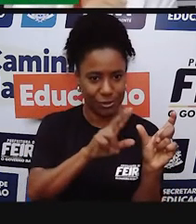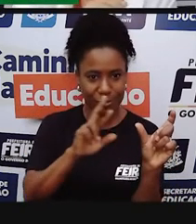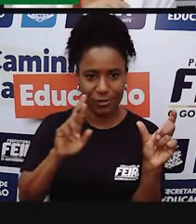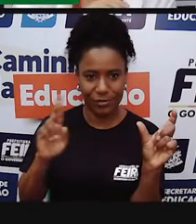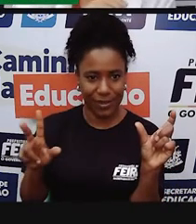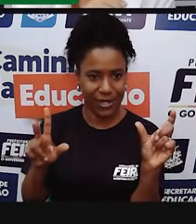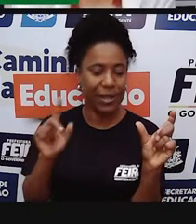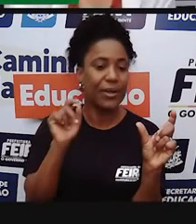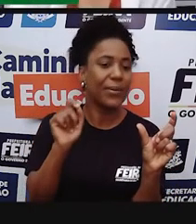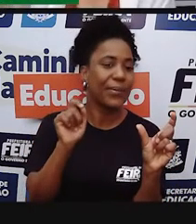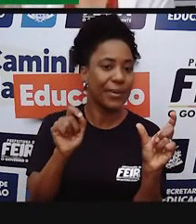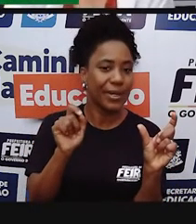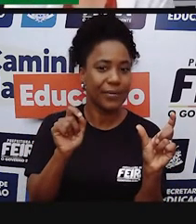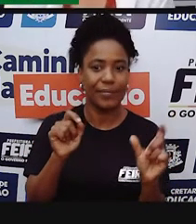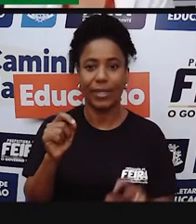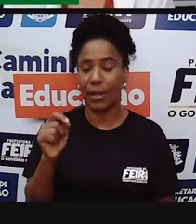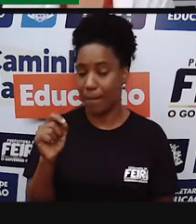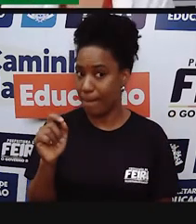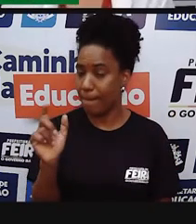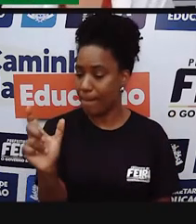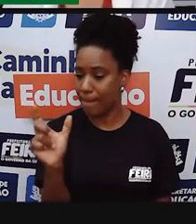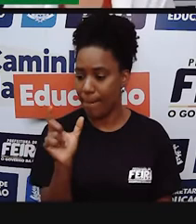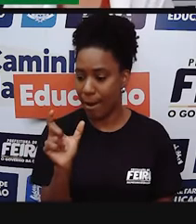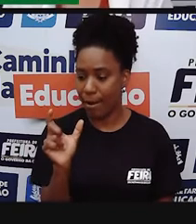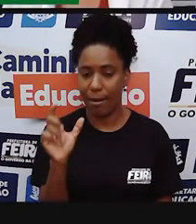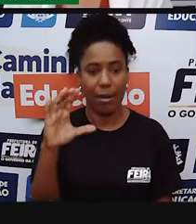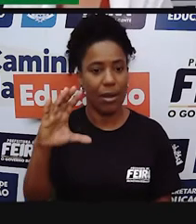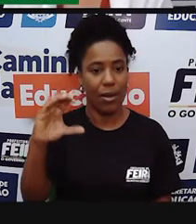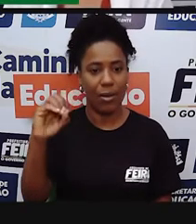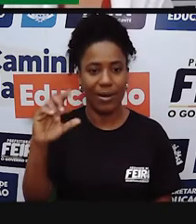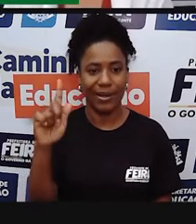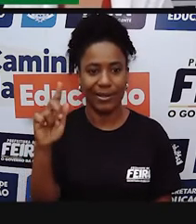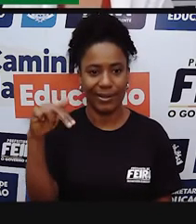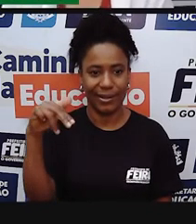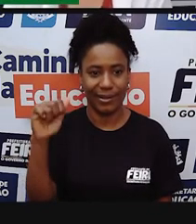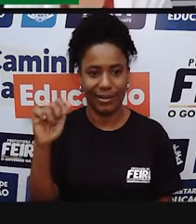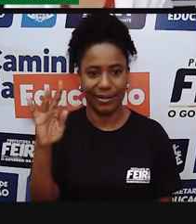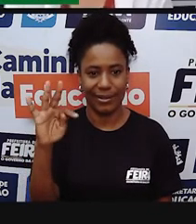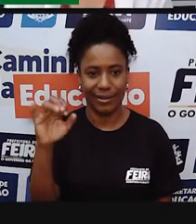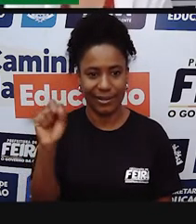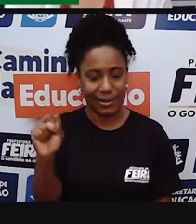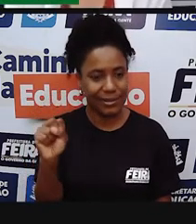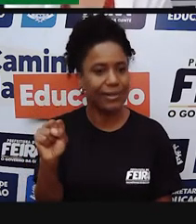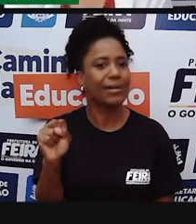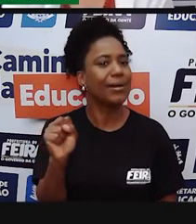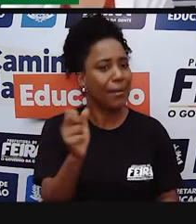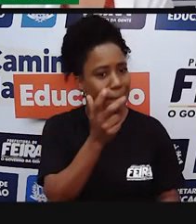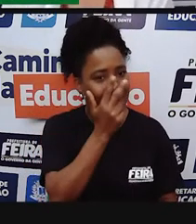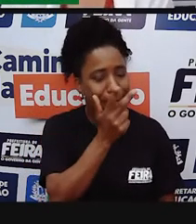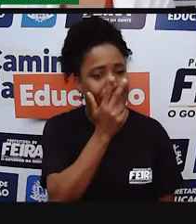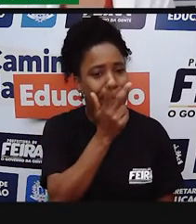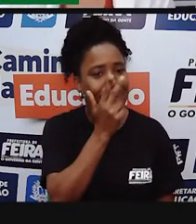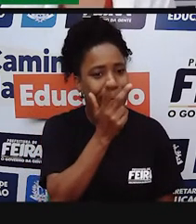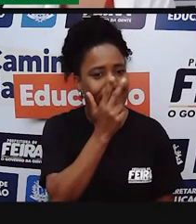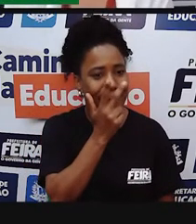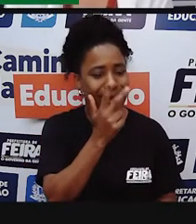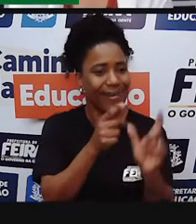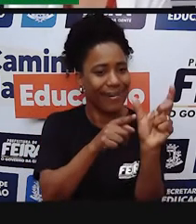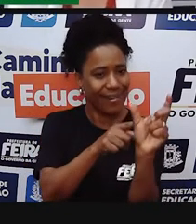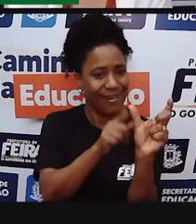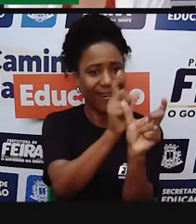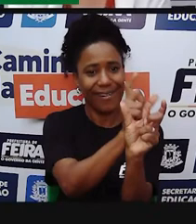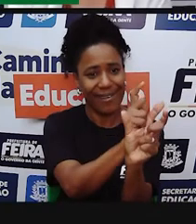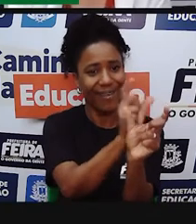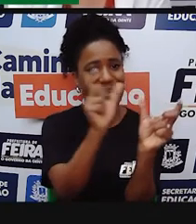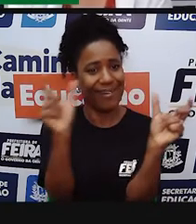já vimos antes são palavras que se parecem com a nossa língua e realmente tem o